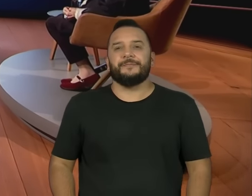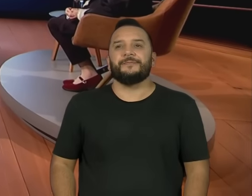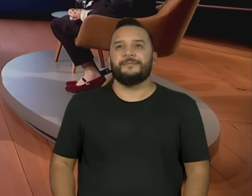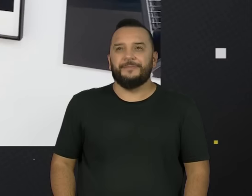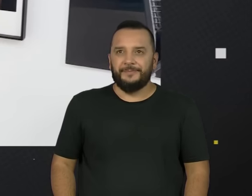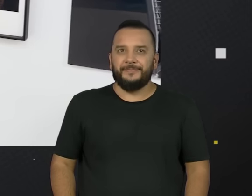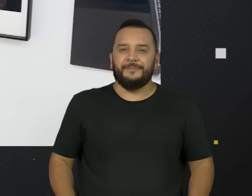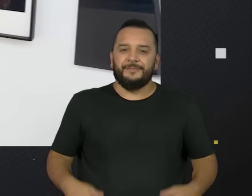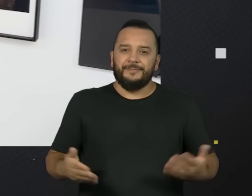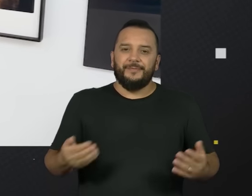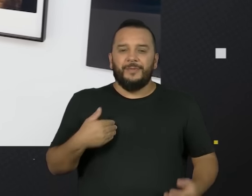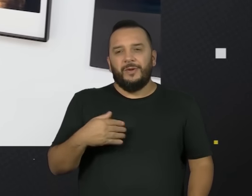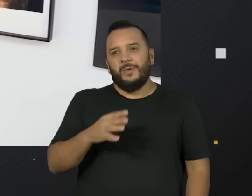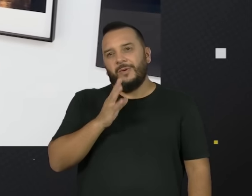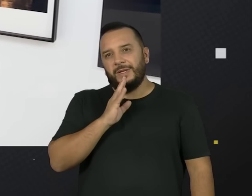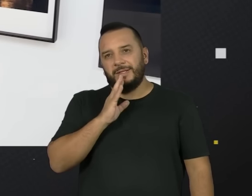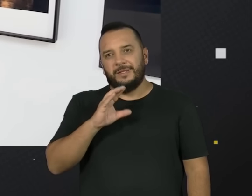Bom, eu conheci a Constança